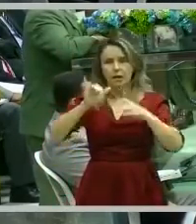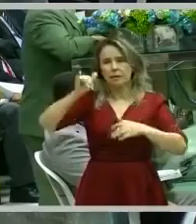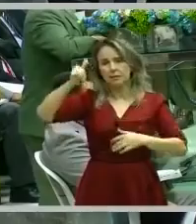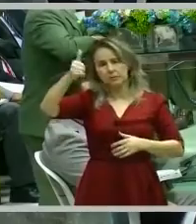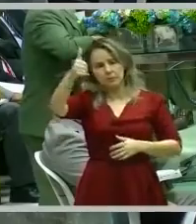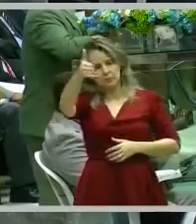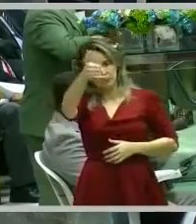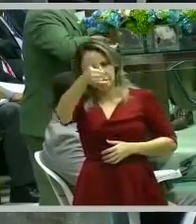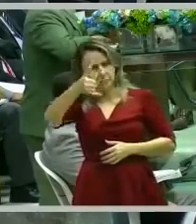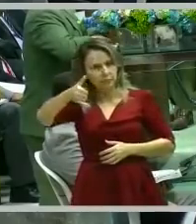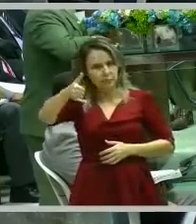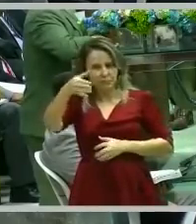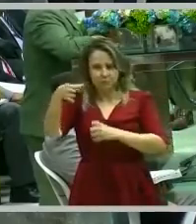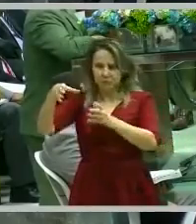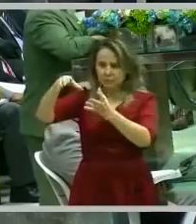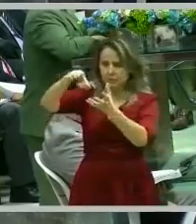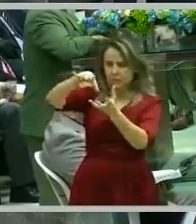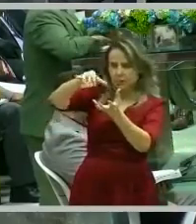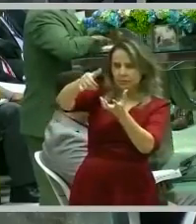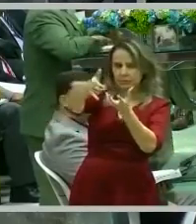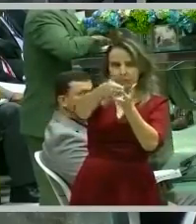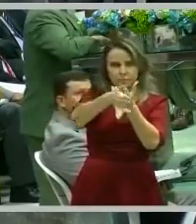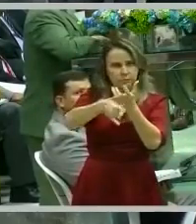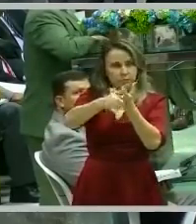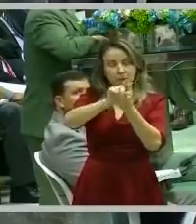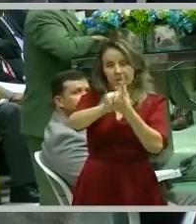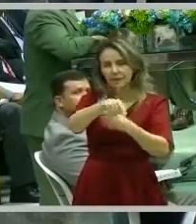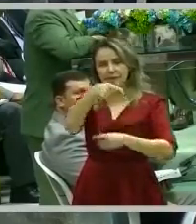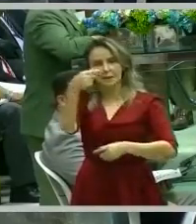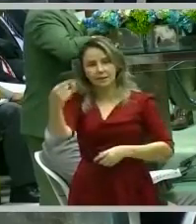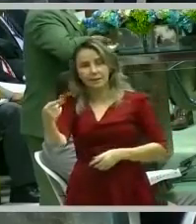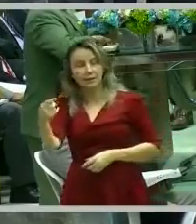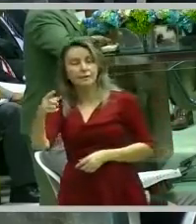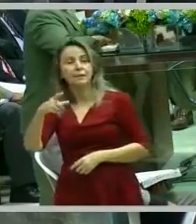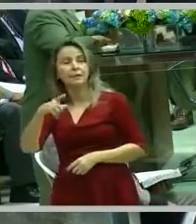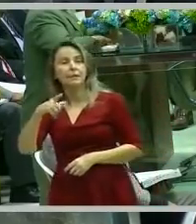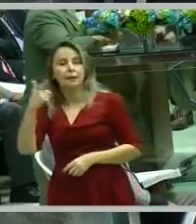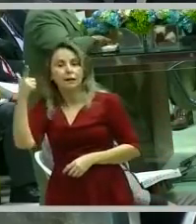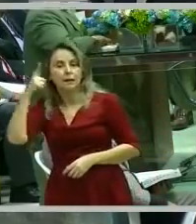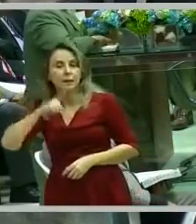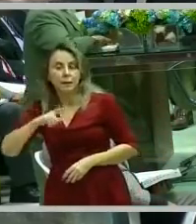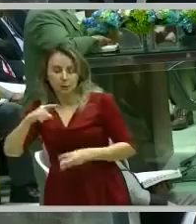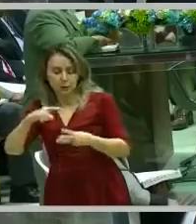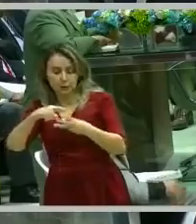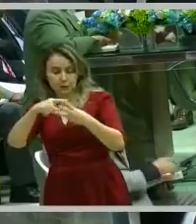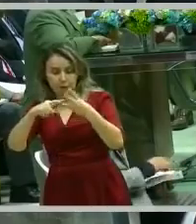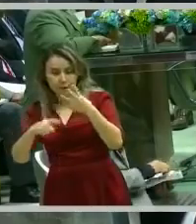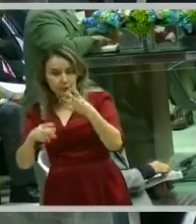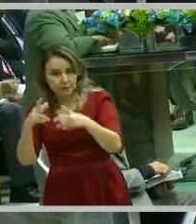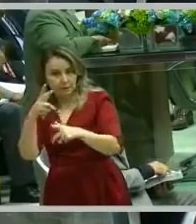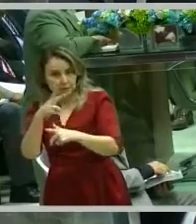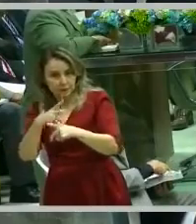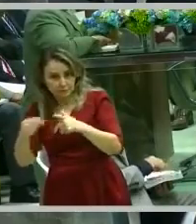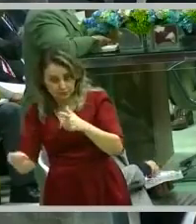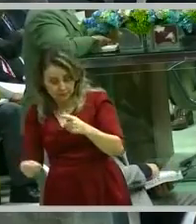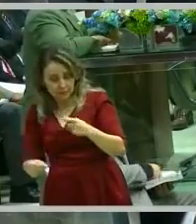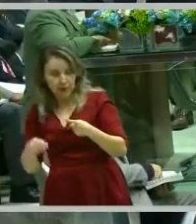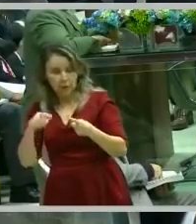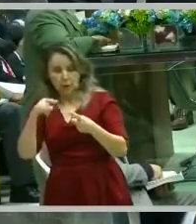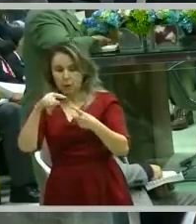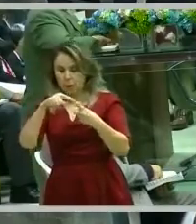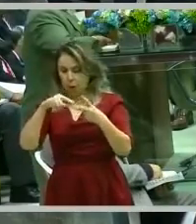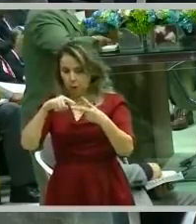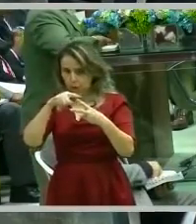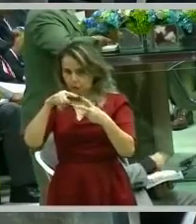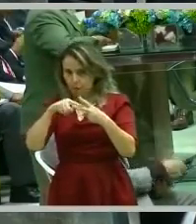Davi, depois de ungido, ele teve três vitórias. Ele teve duas vitórias secretas e ele teve